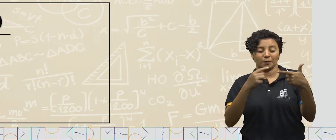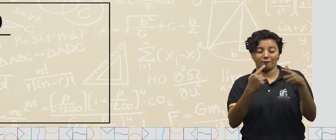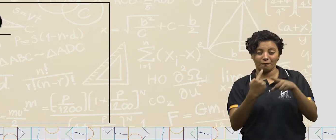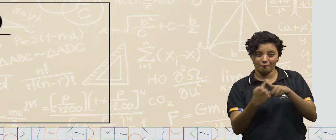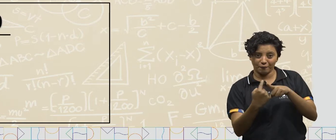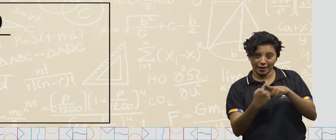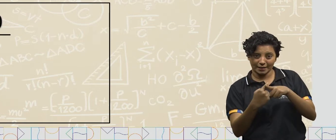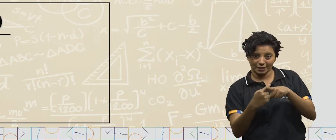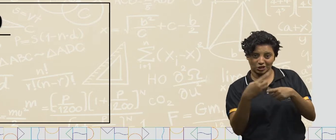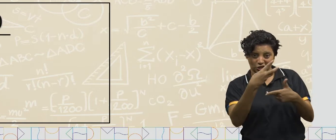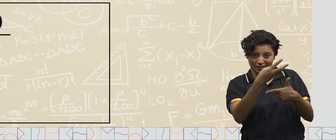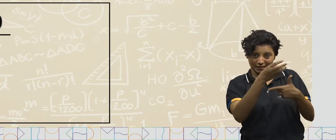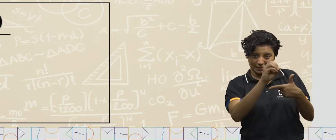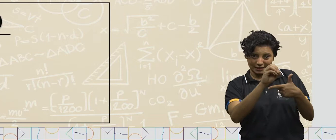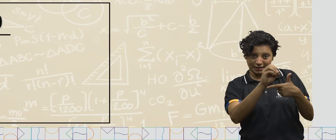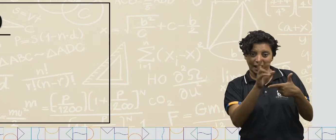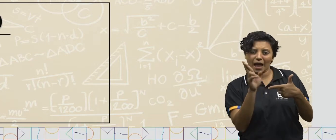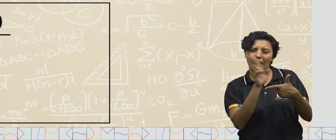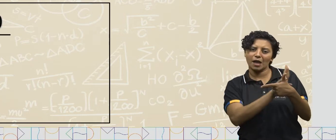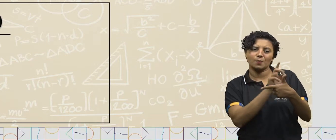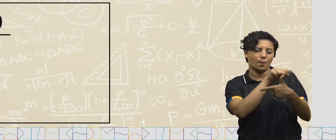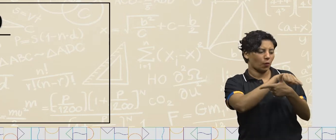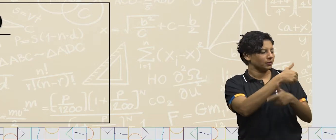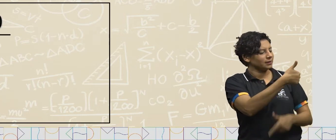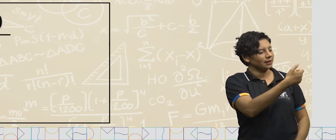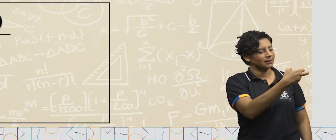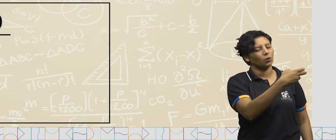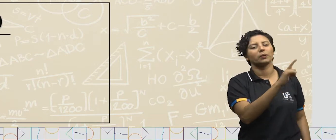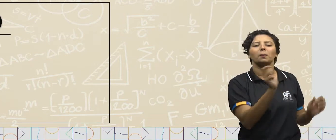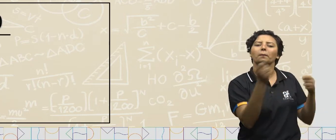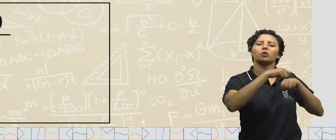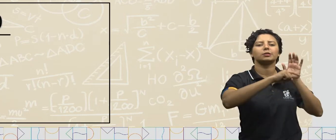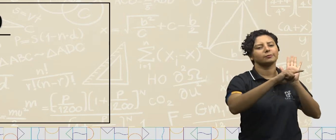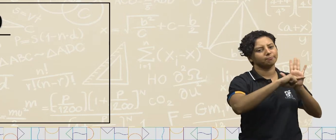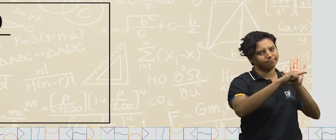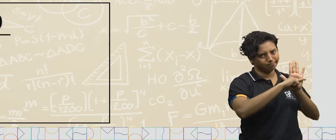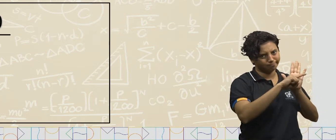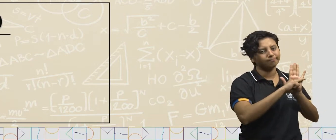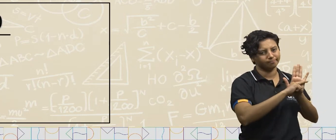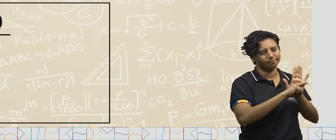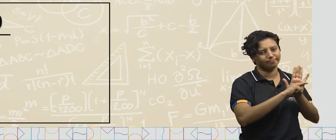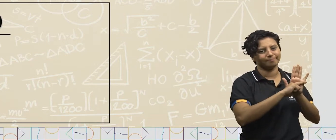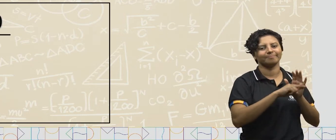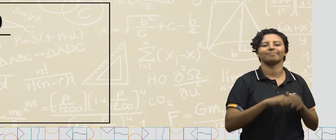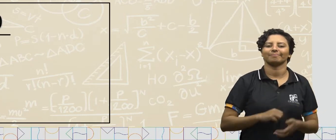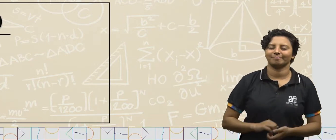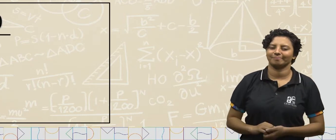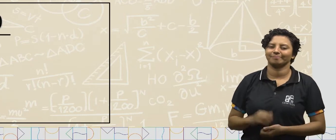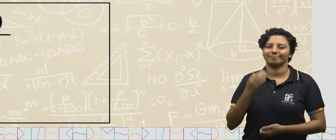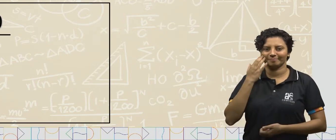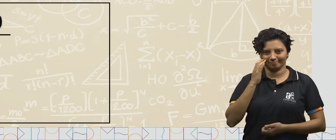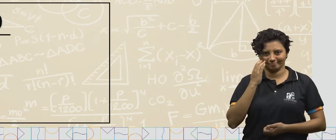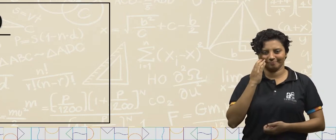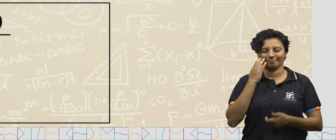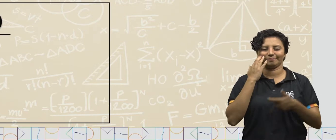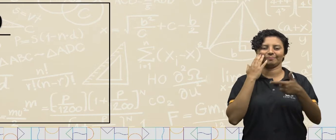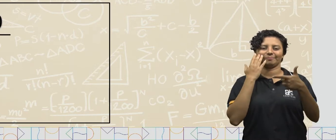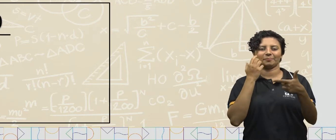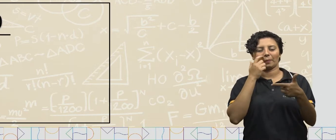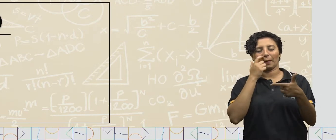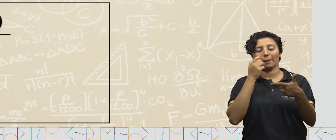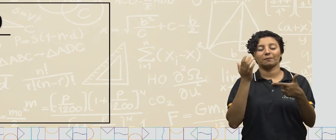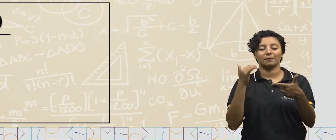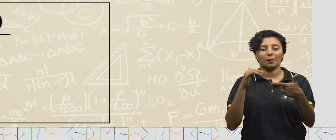é 30, e o resultado dessa multiplicação deve ser 30 ou o mais